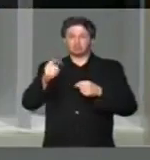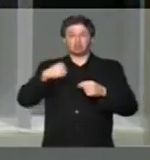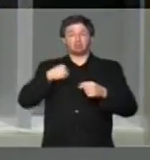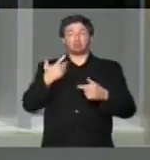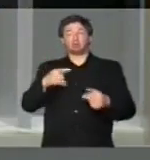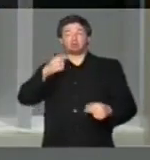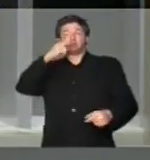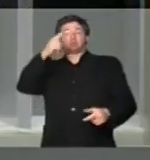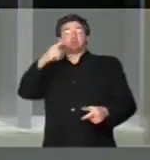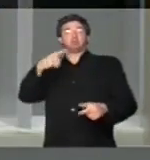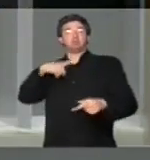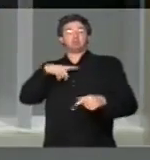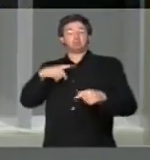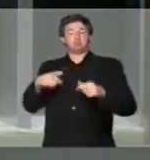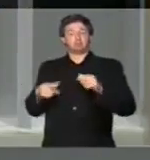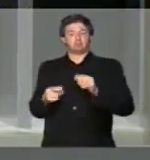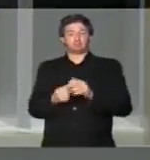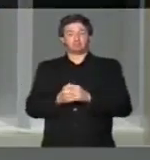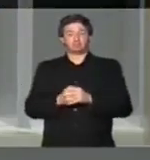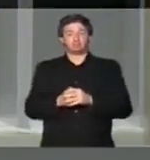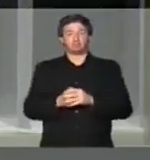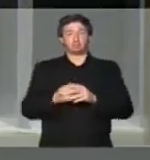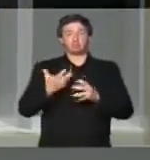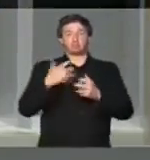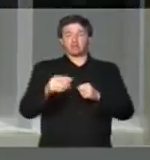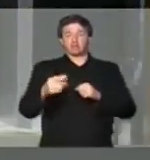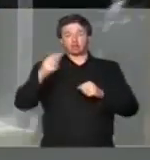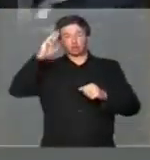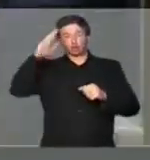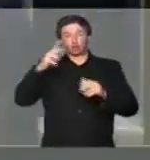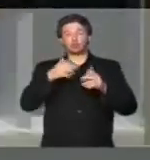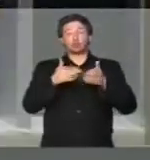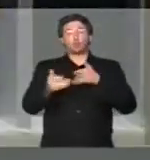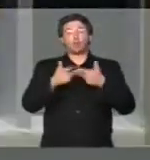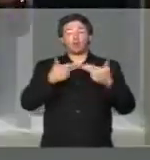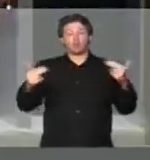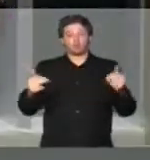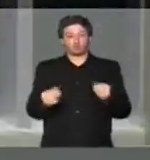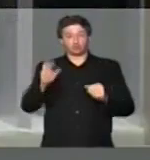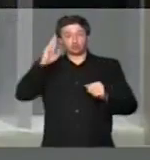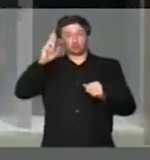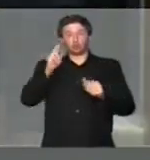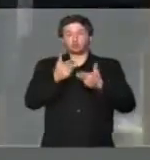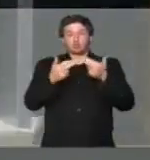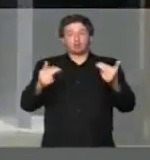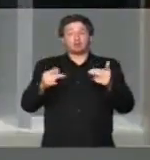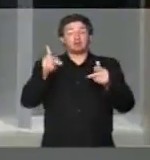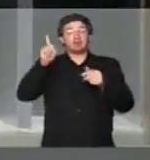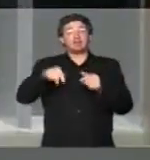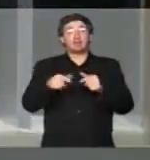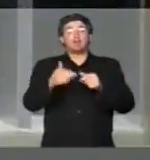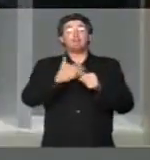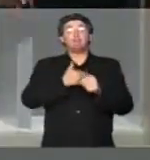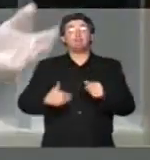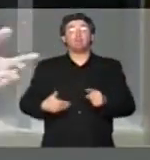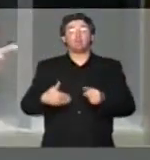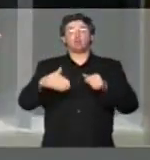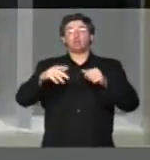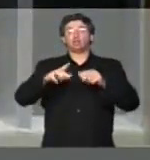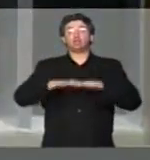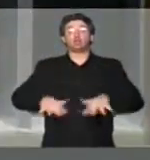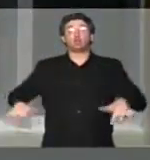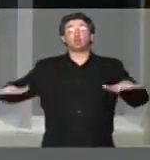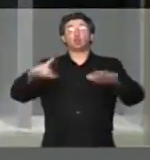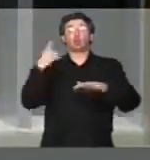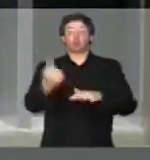pretensões patrim patrimonialistas e de ser dono de algo que devia ser comum a